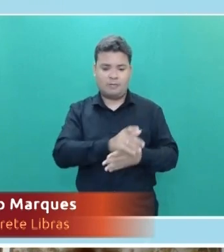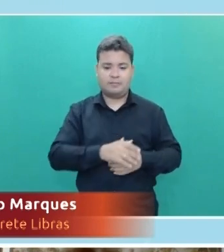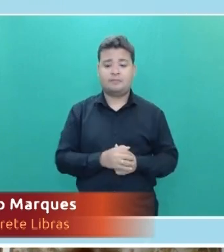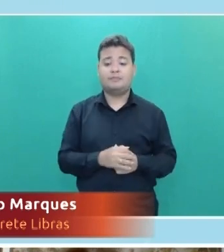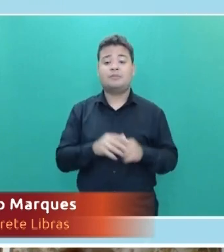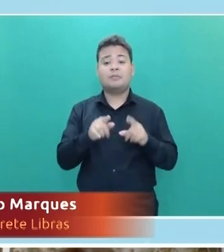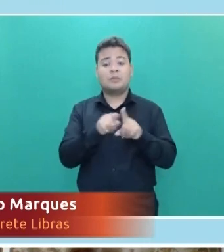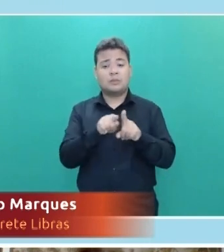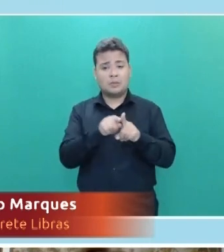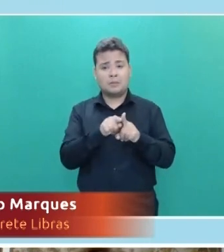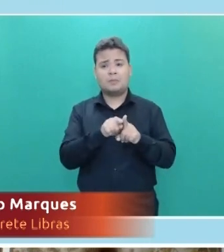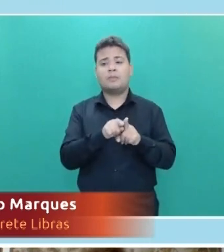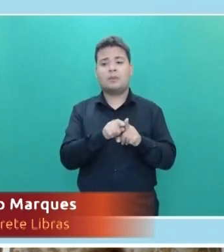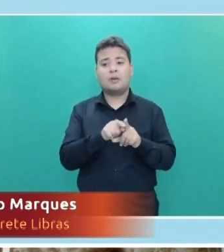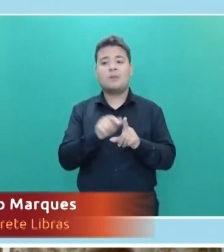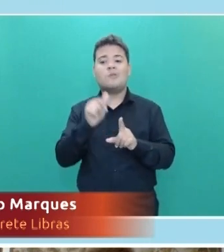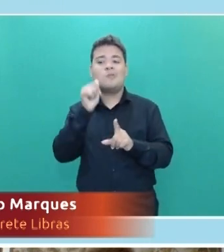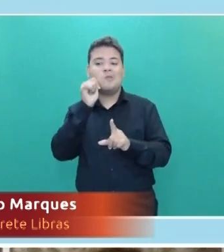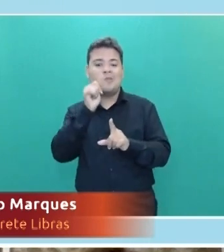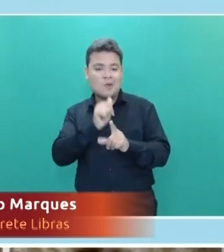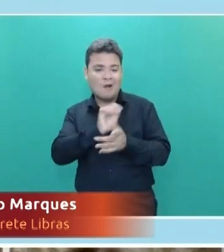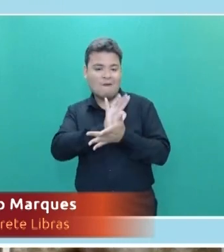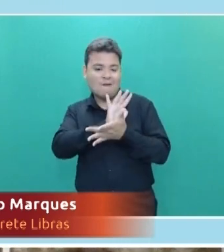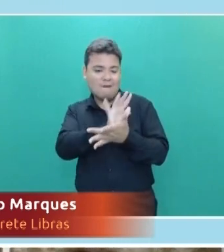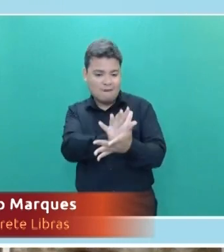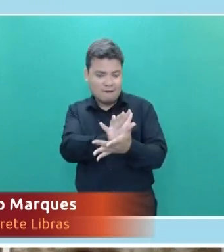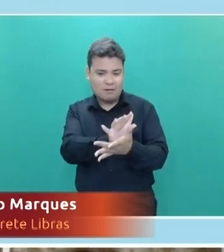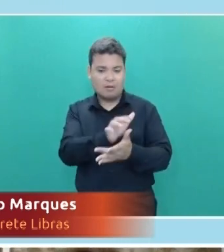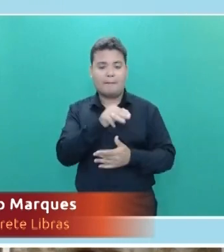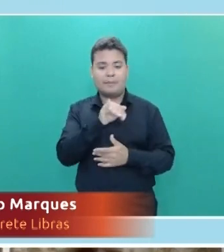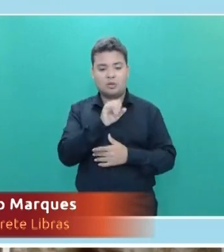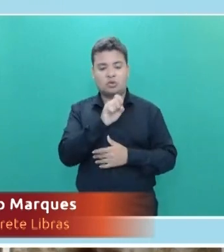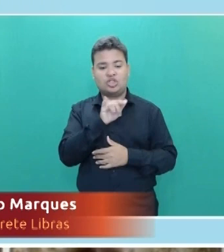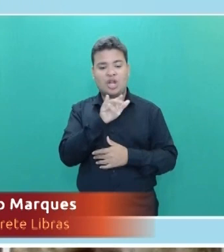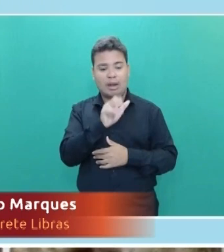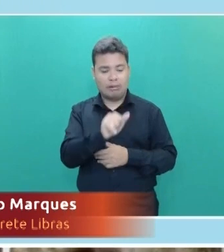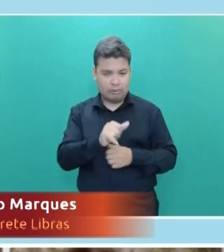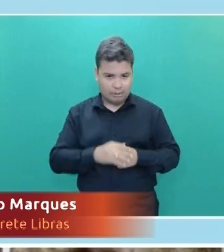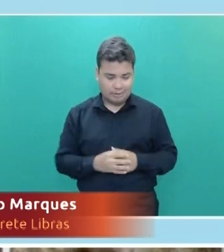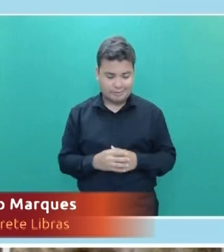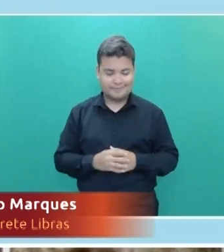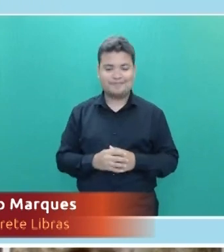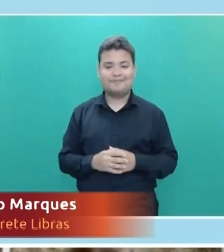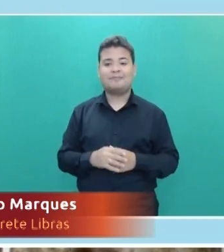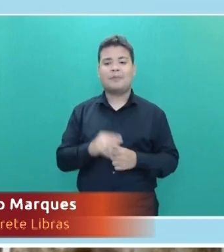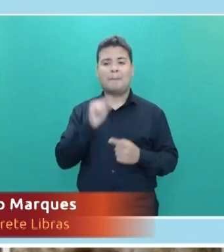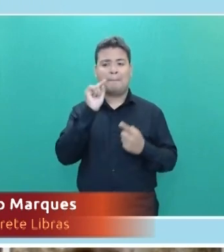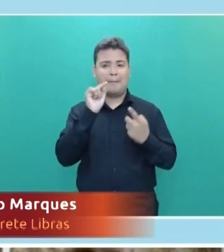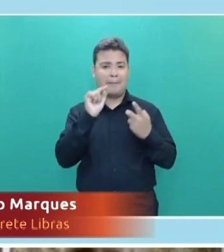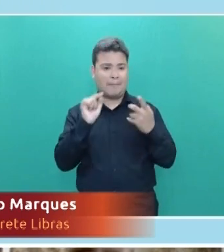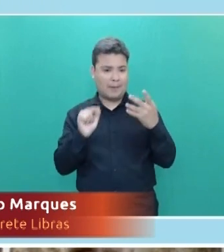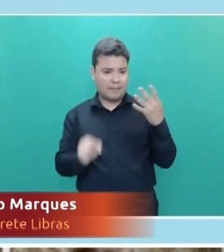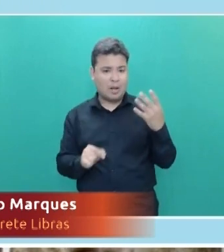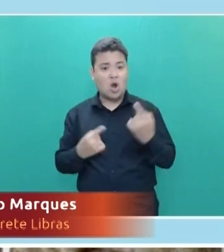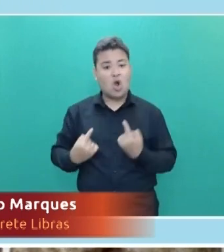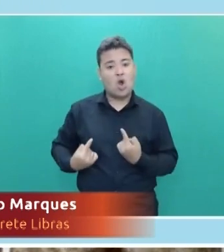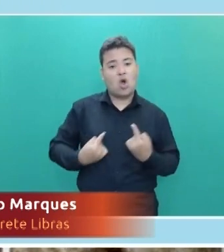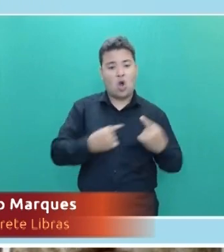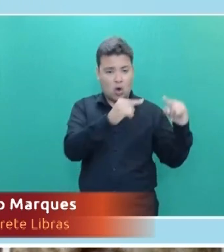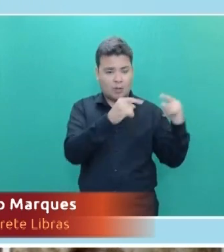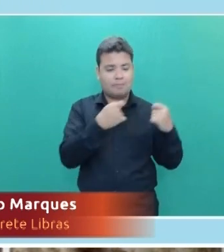misoginia, entre tantas outras coisas. E isso precisa ser sempre combatido. Qualquer forma